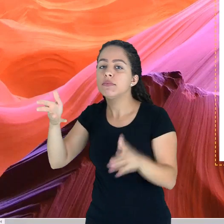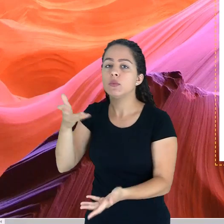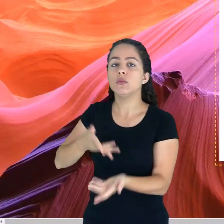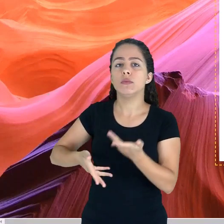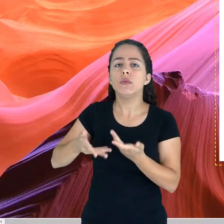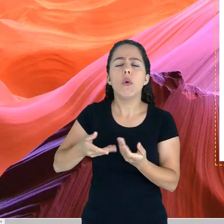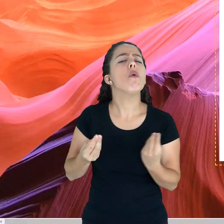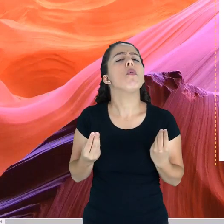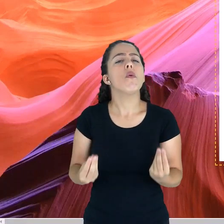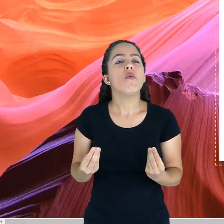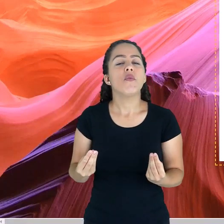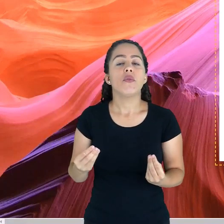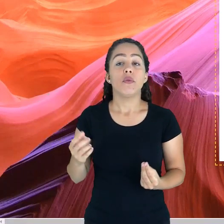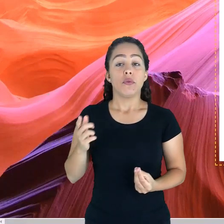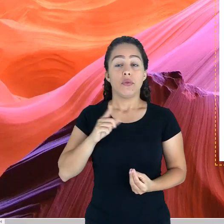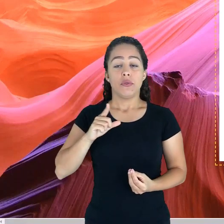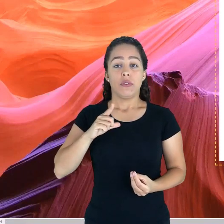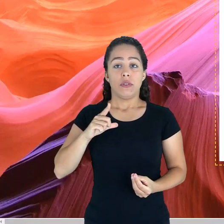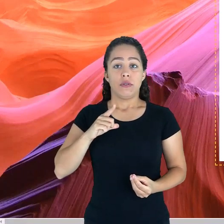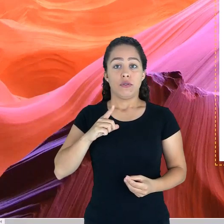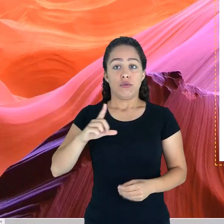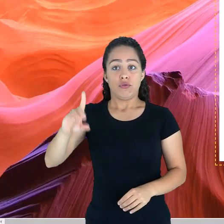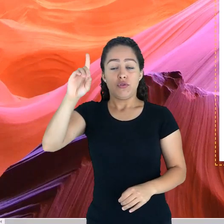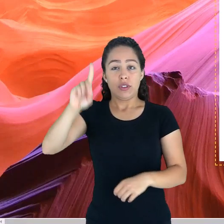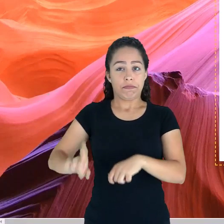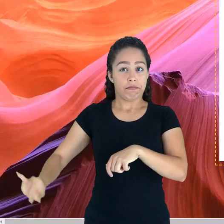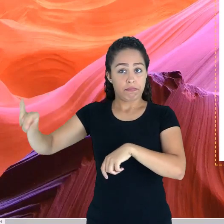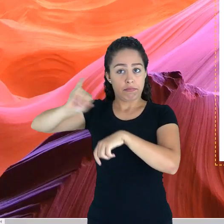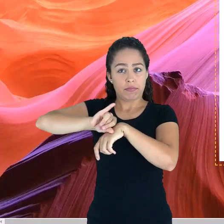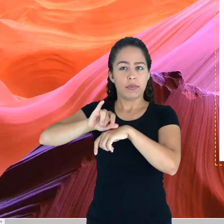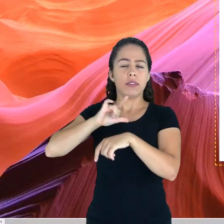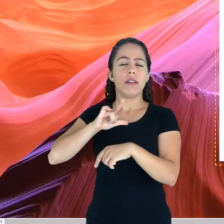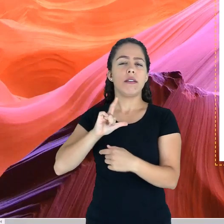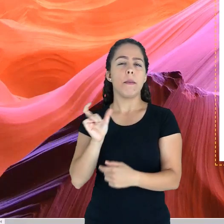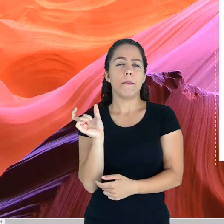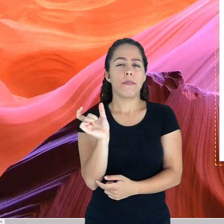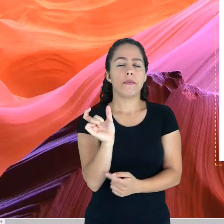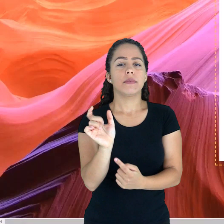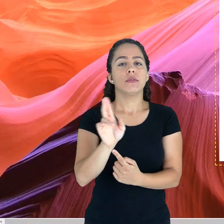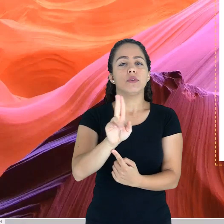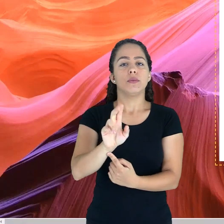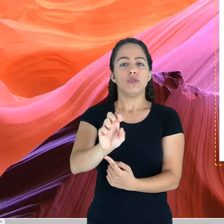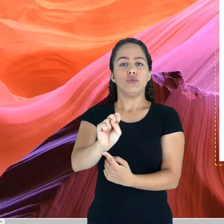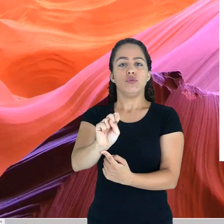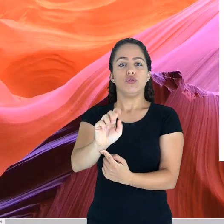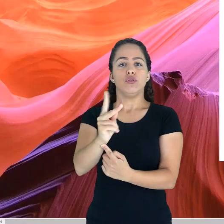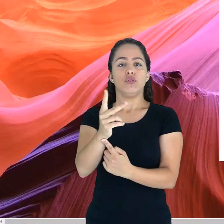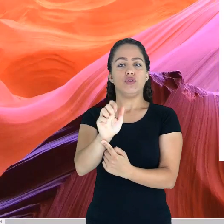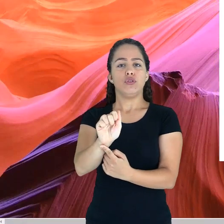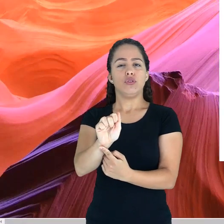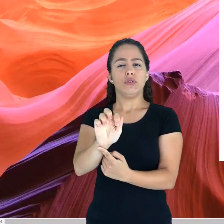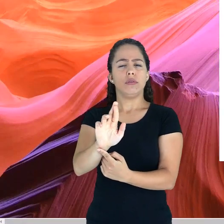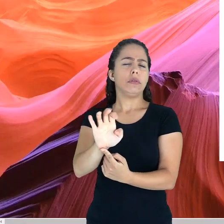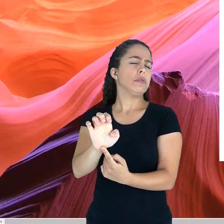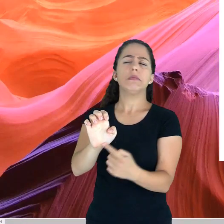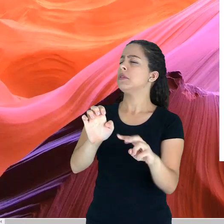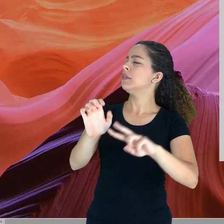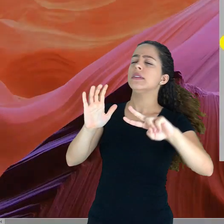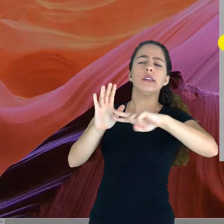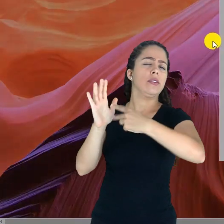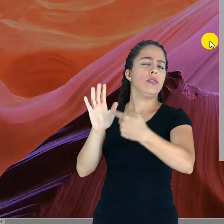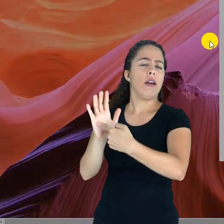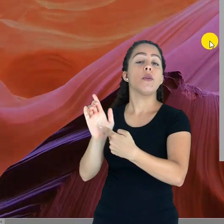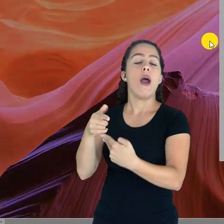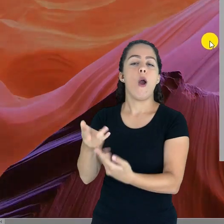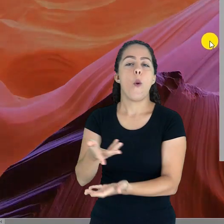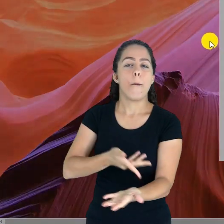canto superior direito, tem um botão chamado Share, que é compartilhar em inglês. Então, a gente vai clicar